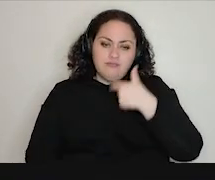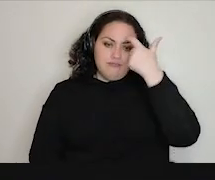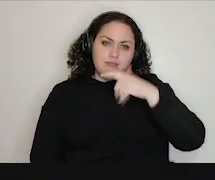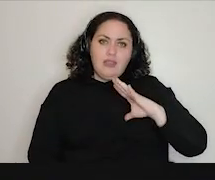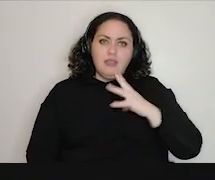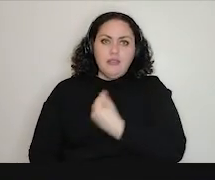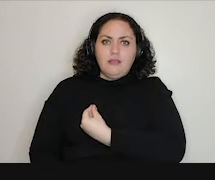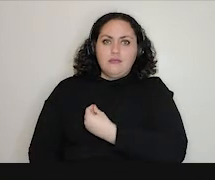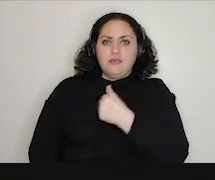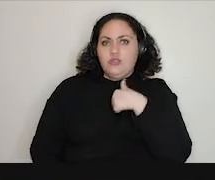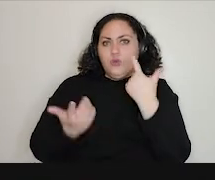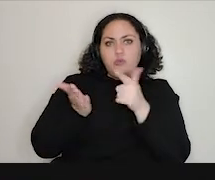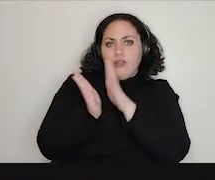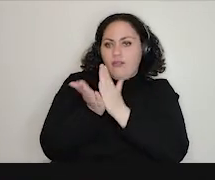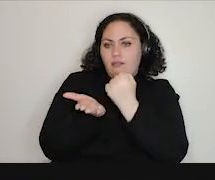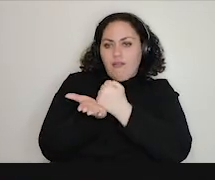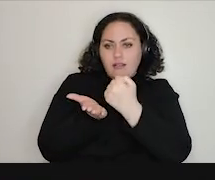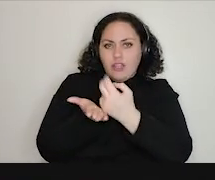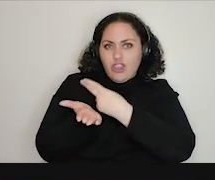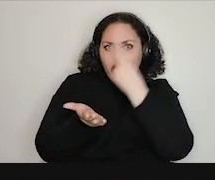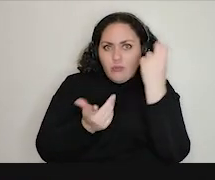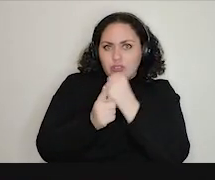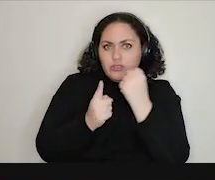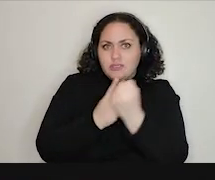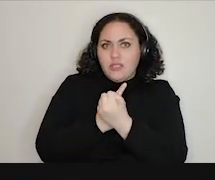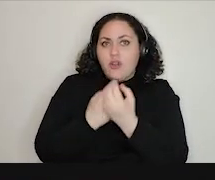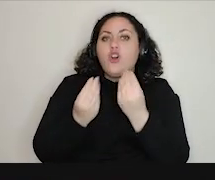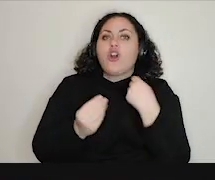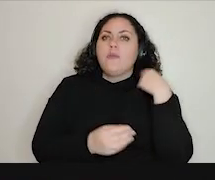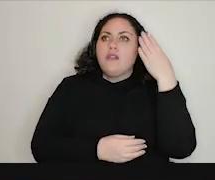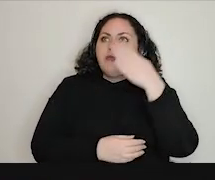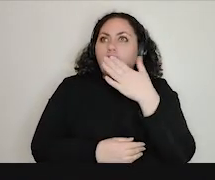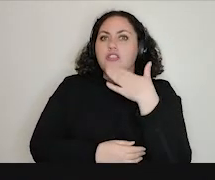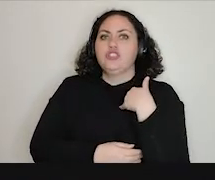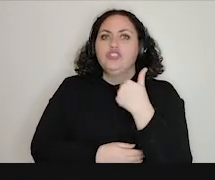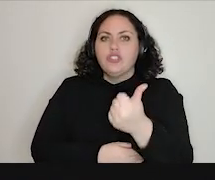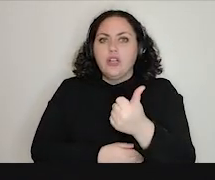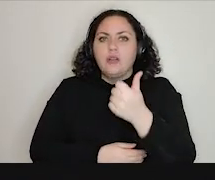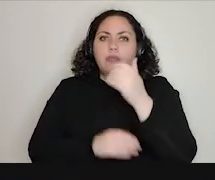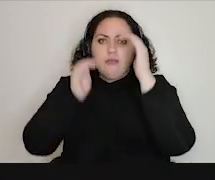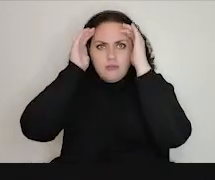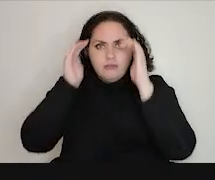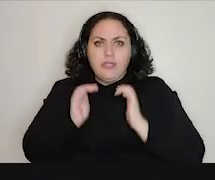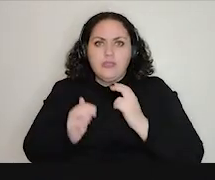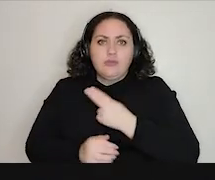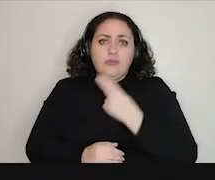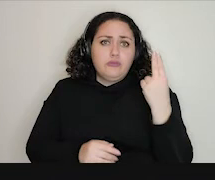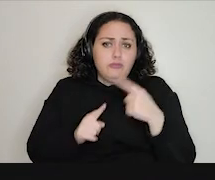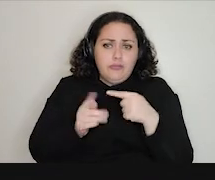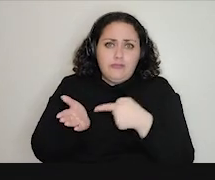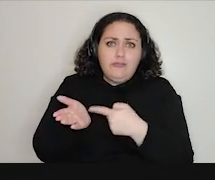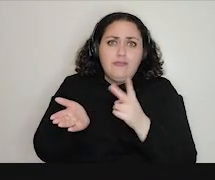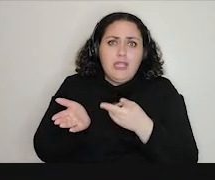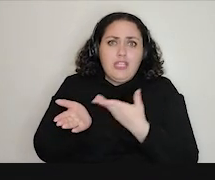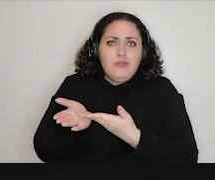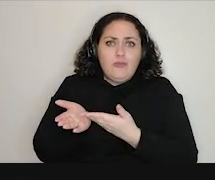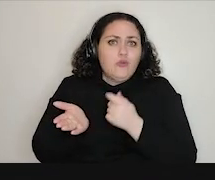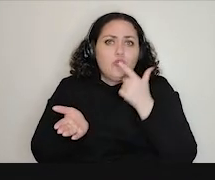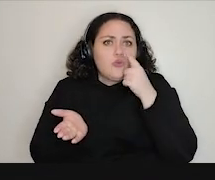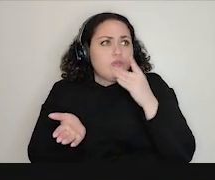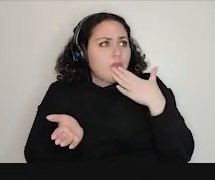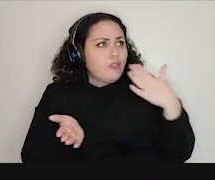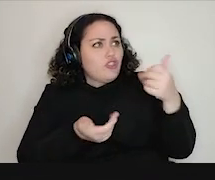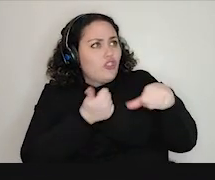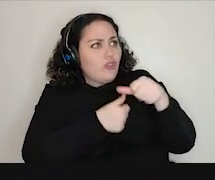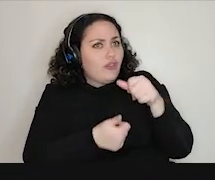pessoa trans, e ela não tem carteira de nome social, dificilmente ela vai conseguir estar exigindo que as pessoas respeitem ela pelo nome, porque se ela não retificou. Então,